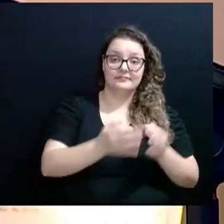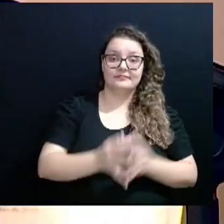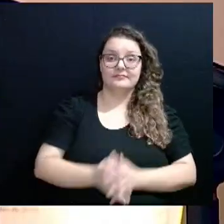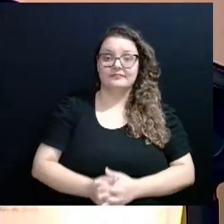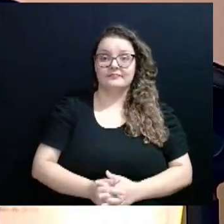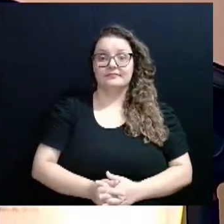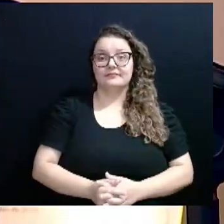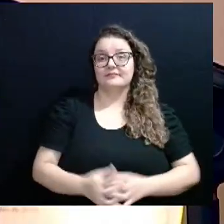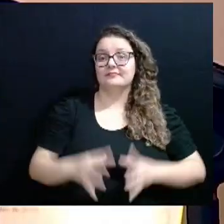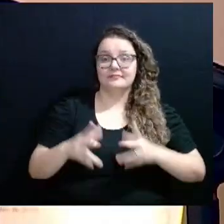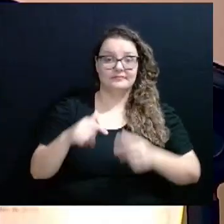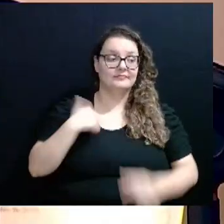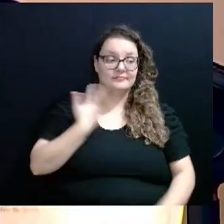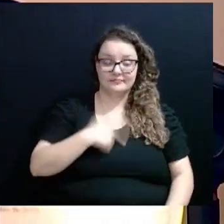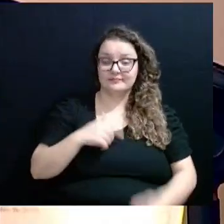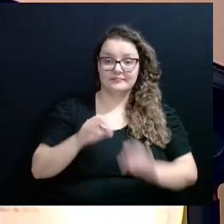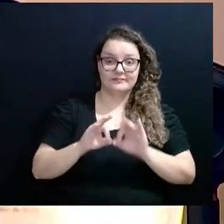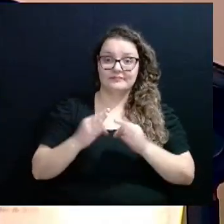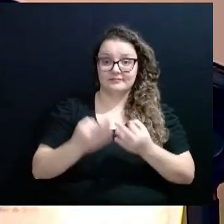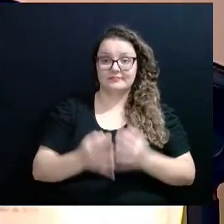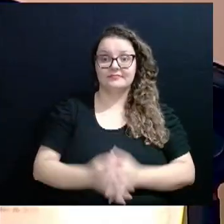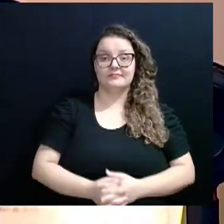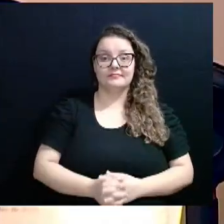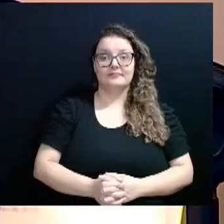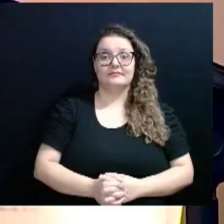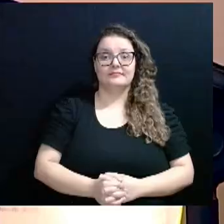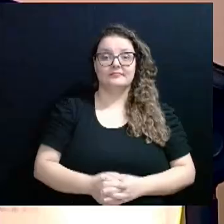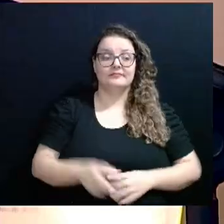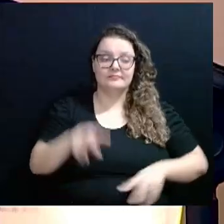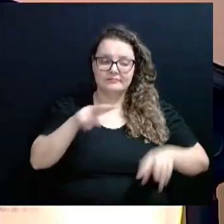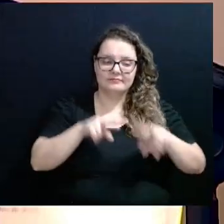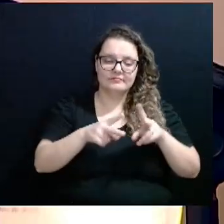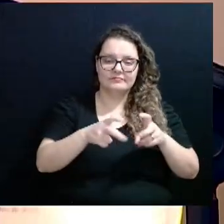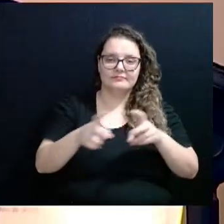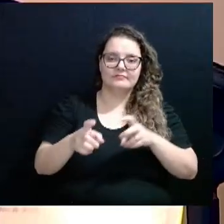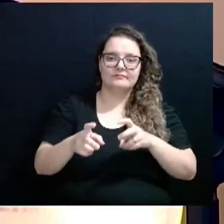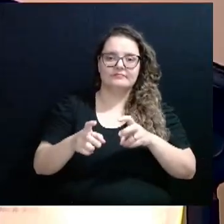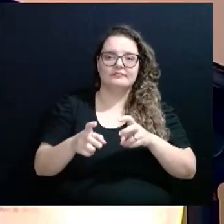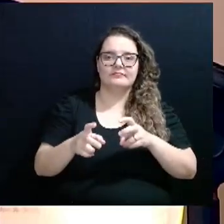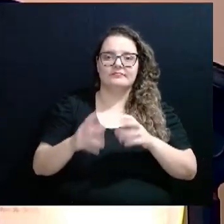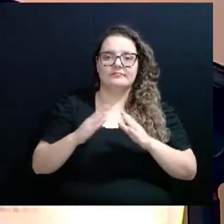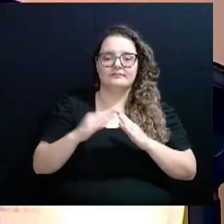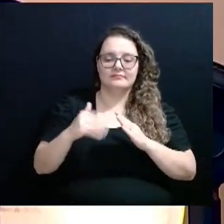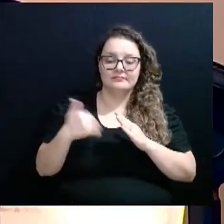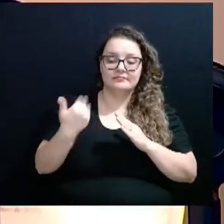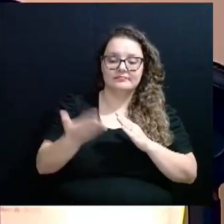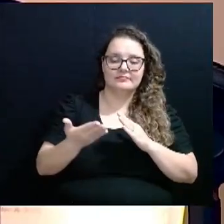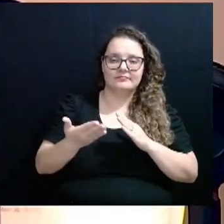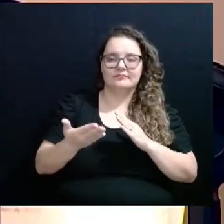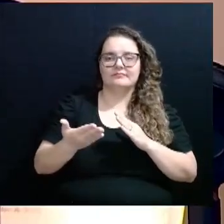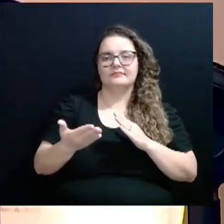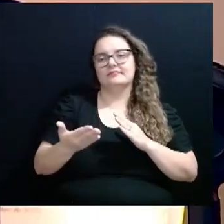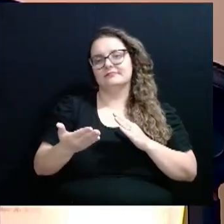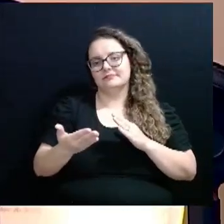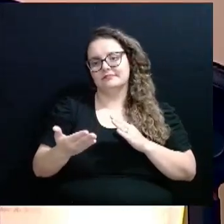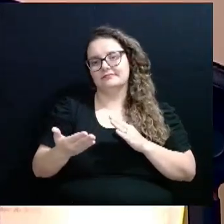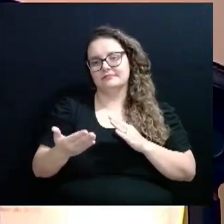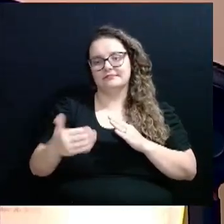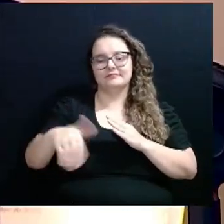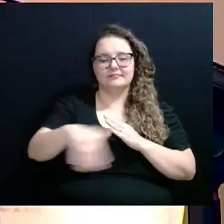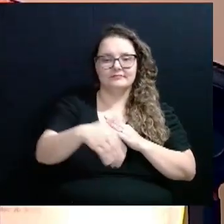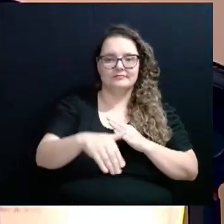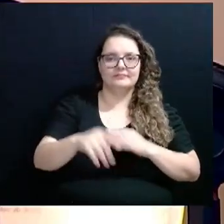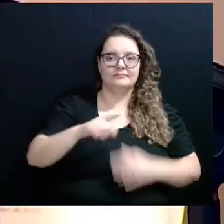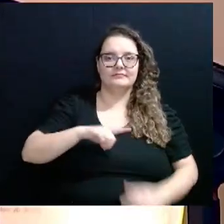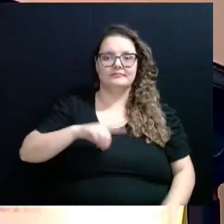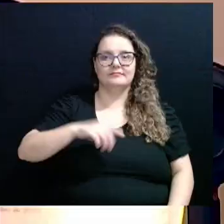da família com o olhar que ia para fora do portão de casa. A gente teve um tio que foi prefeito, a